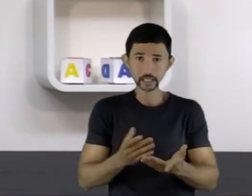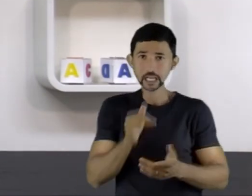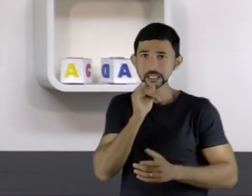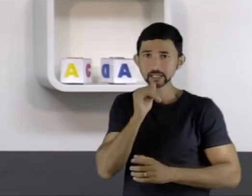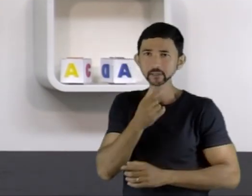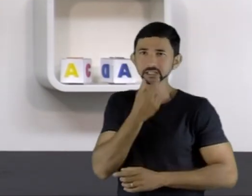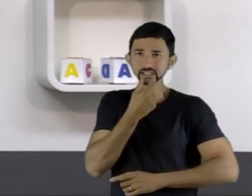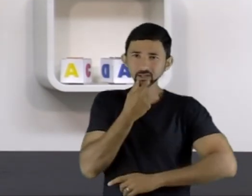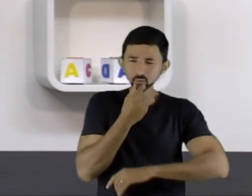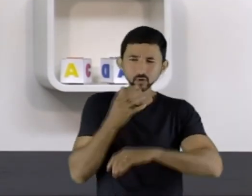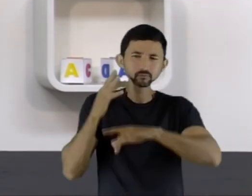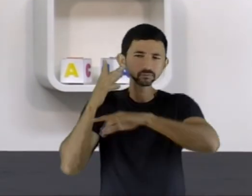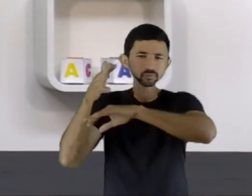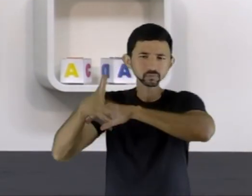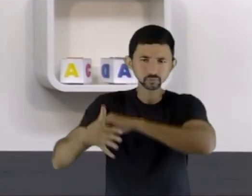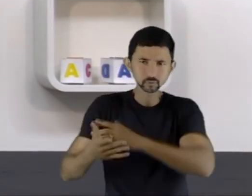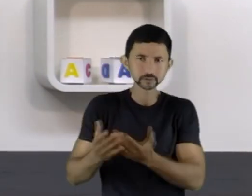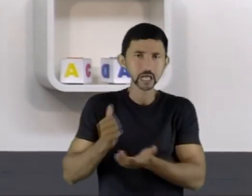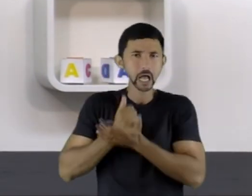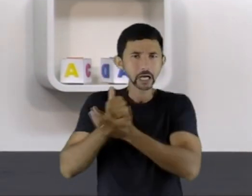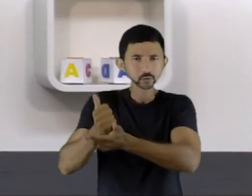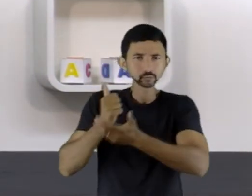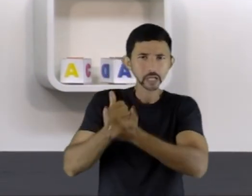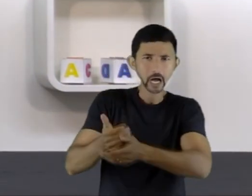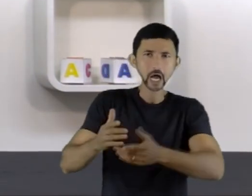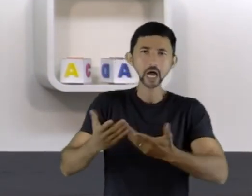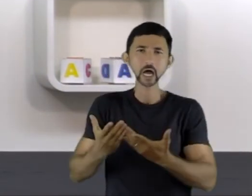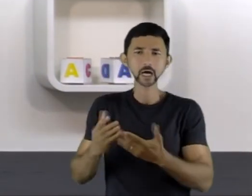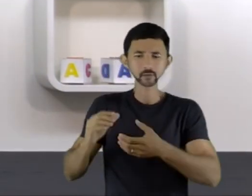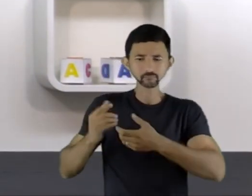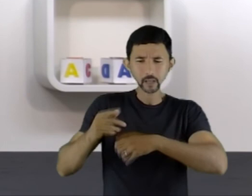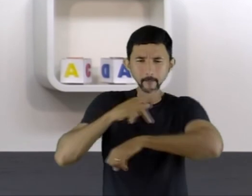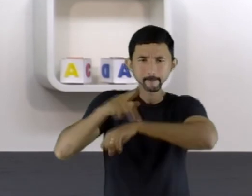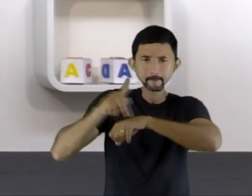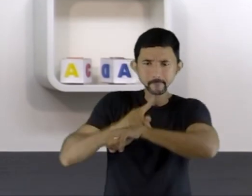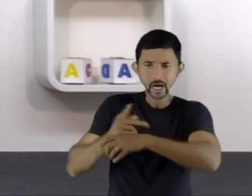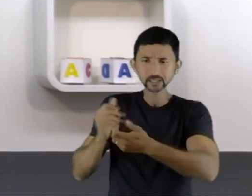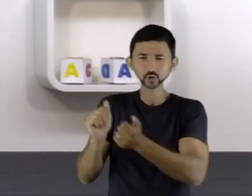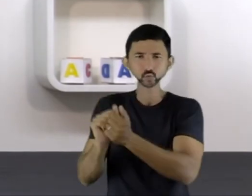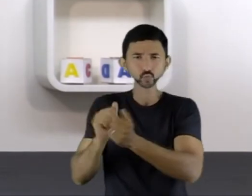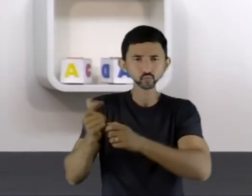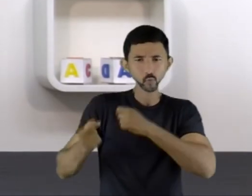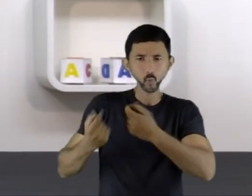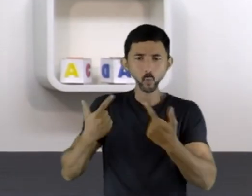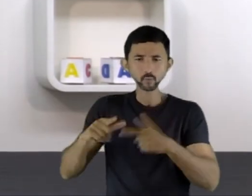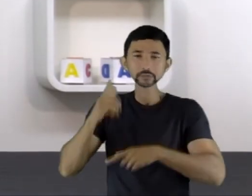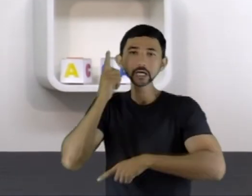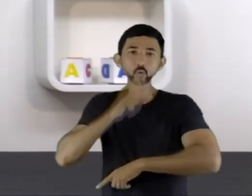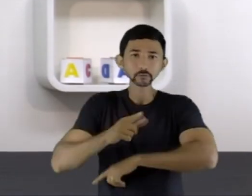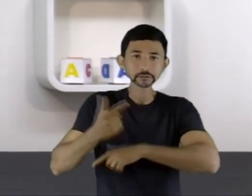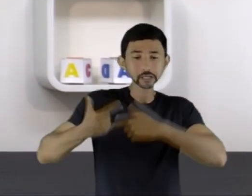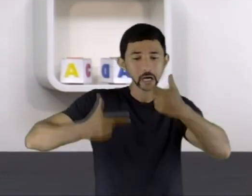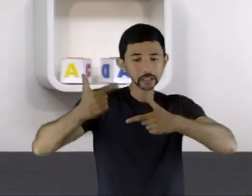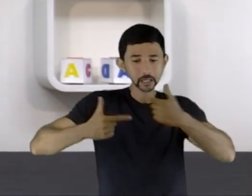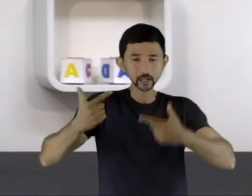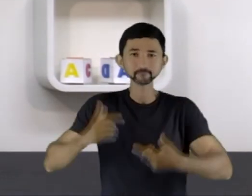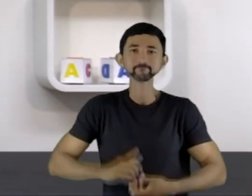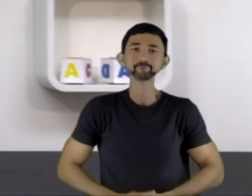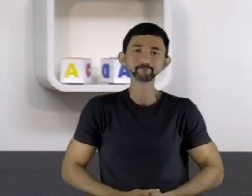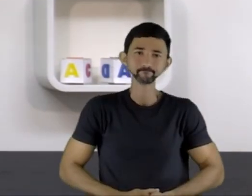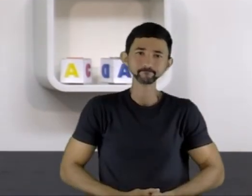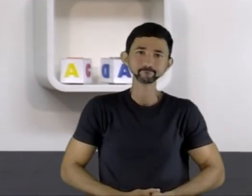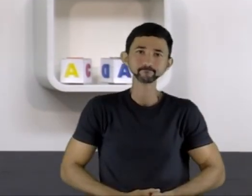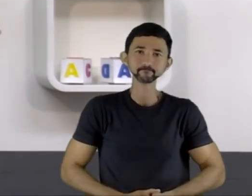eles entraram na guerra, né? Ajudaram bastante o lado aliado a ganhar a guerra, vocês já viram isso, tá?